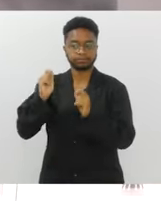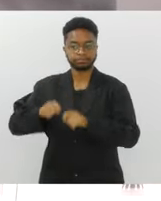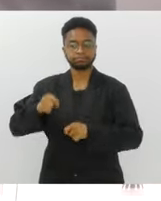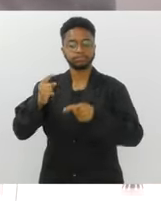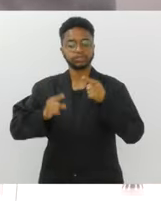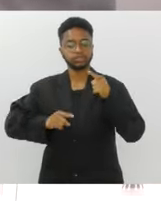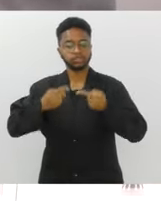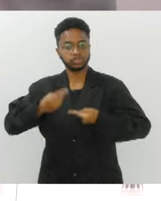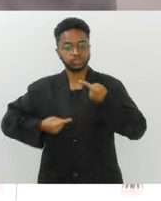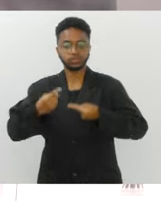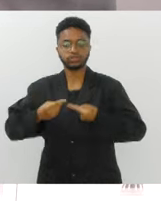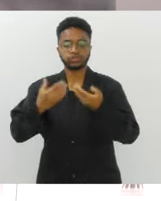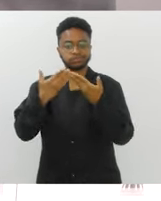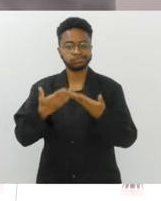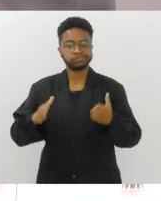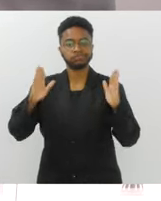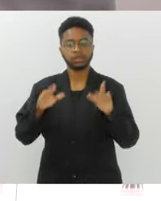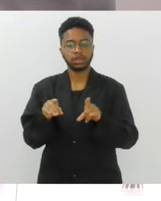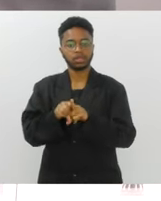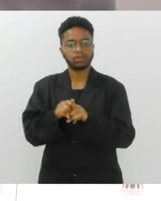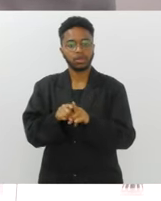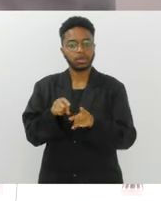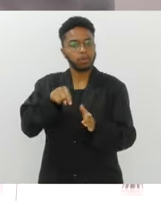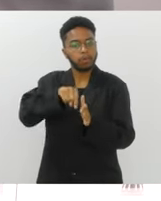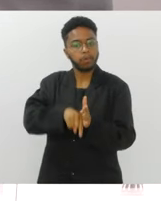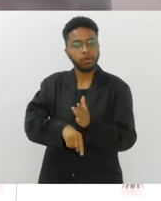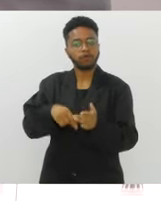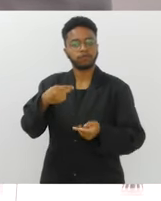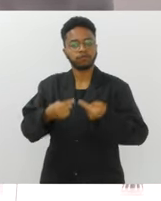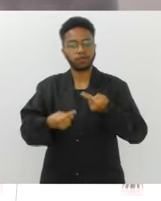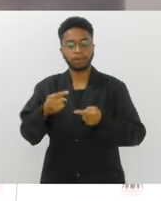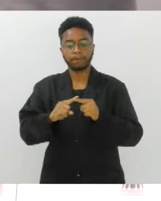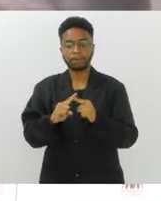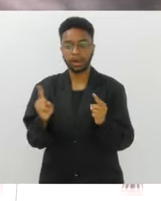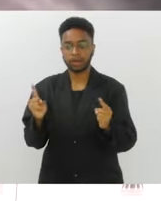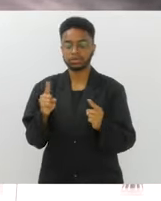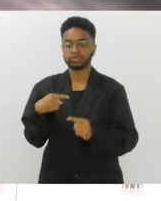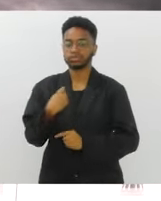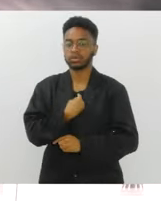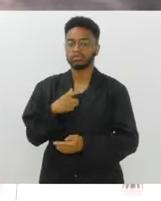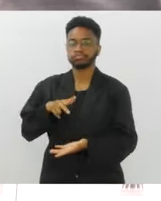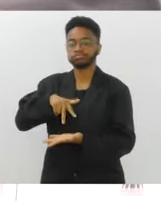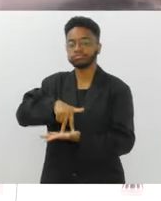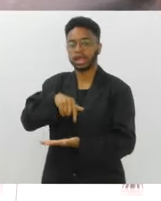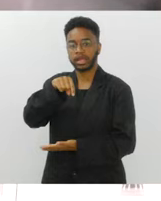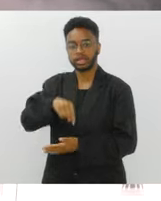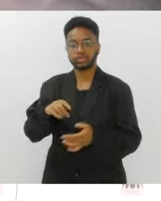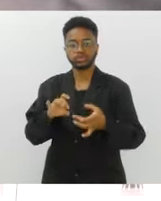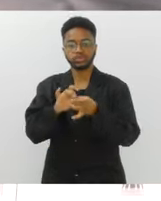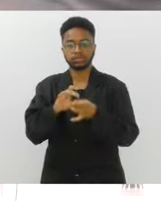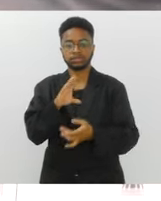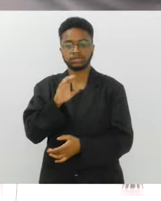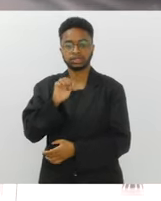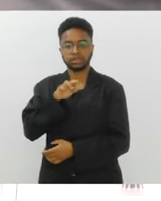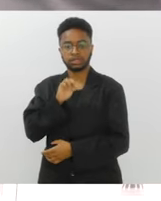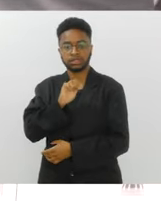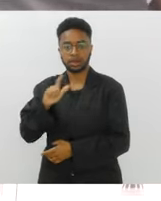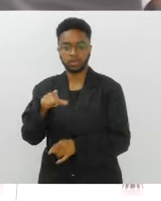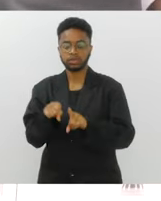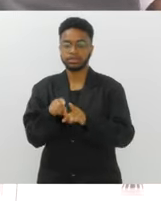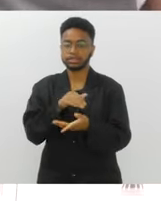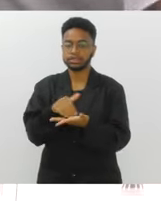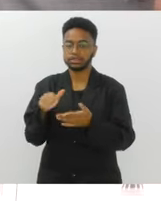fosse ampliado e mais profícuo. Mas, enfim, estamos aqui com Central, Secretaria de Transporte